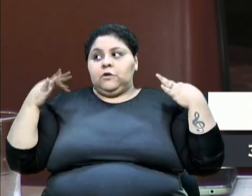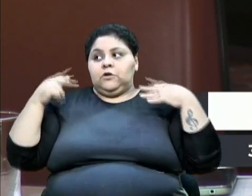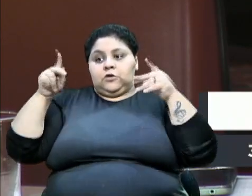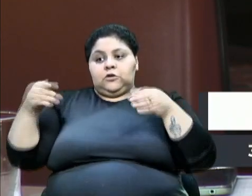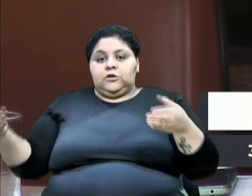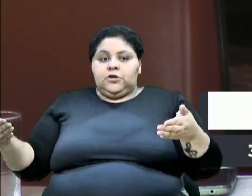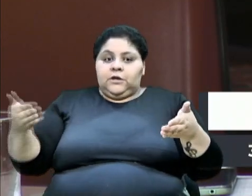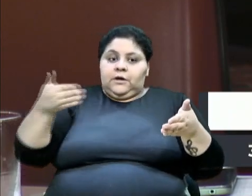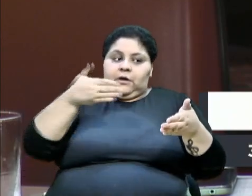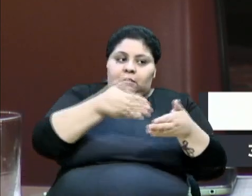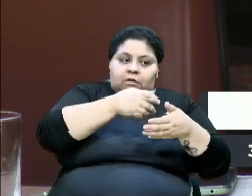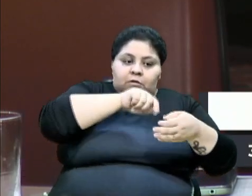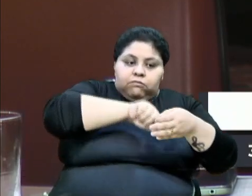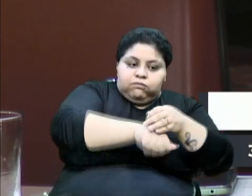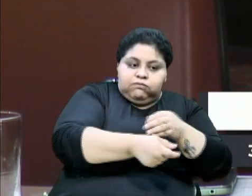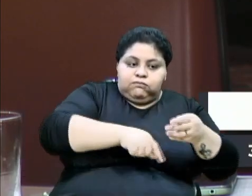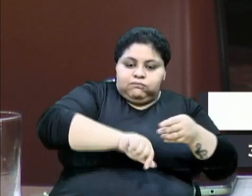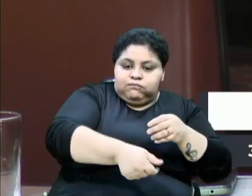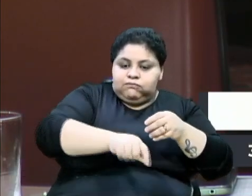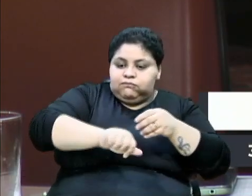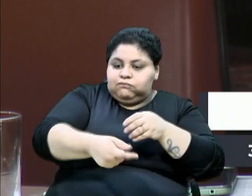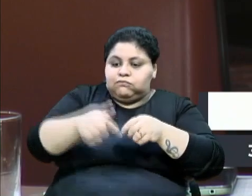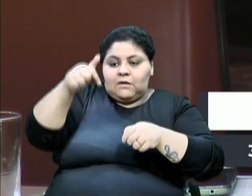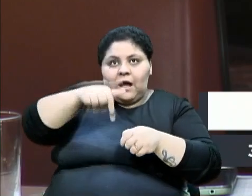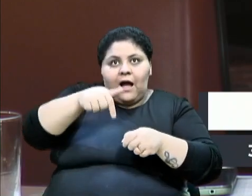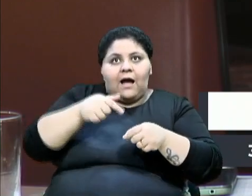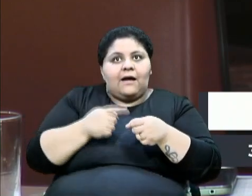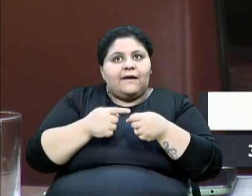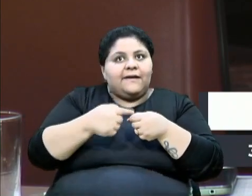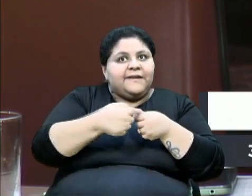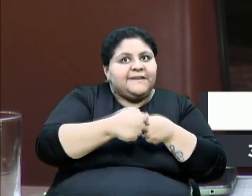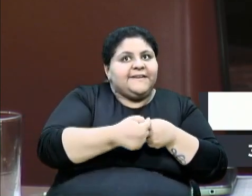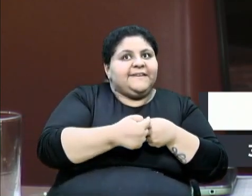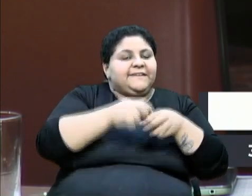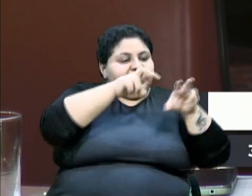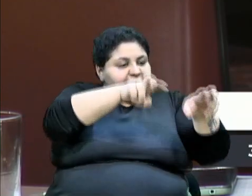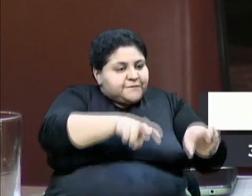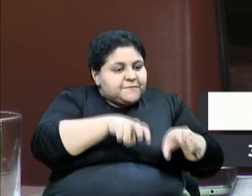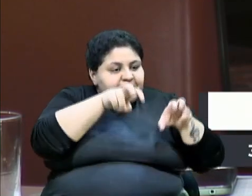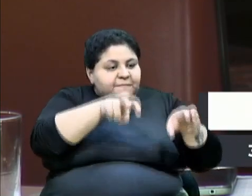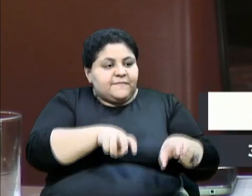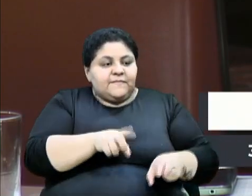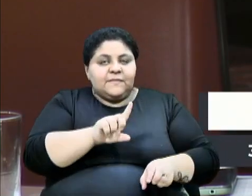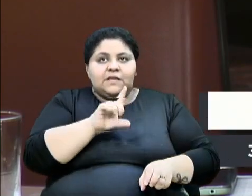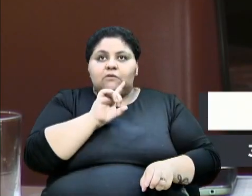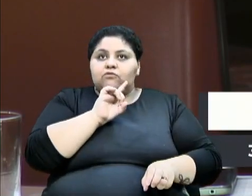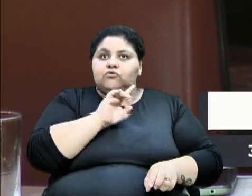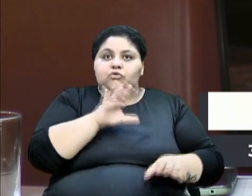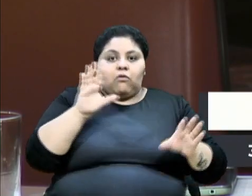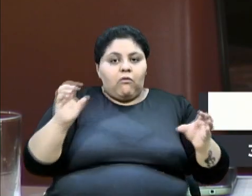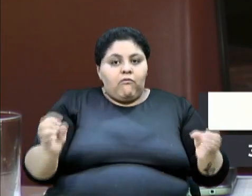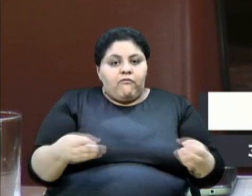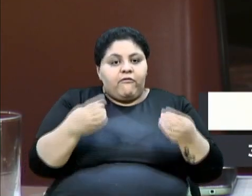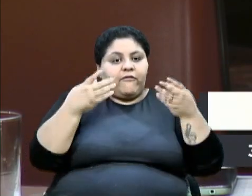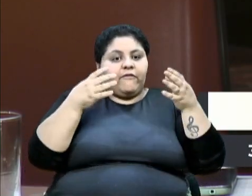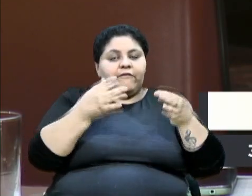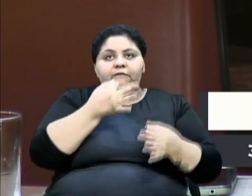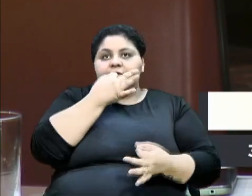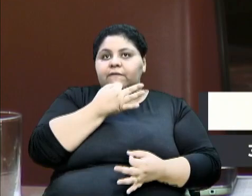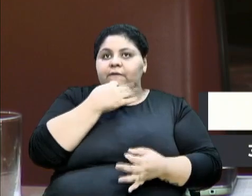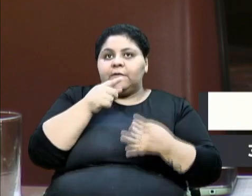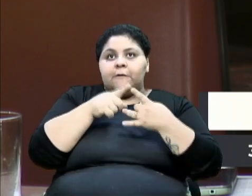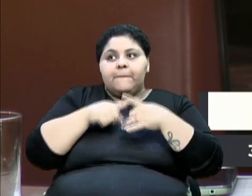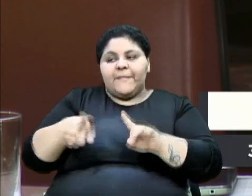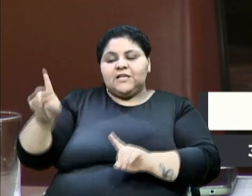nossa cidade, no nosso interior. É isso que a gente tem que pensar. Não é só a festa da uva, um dia o turista fica aqui, mas é ficar todos os